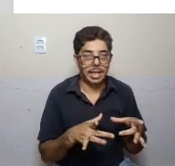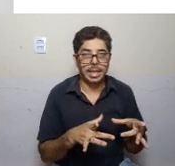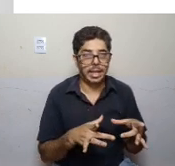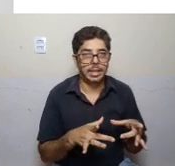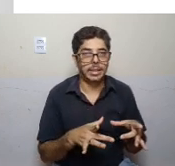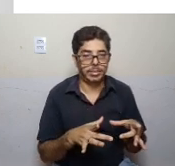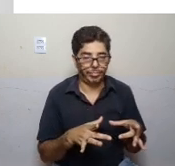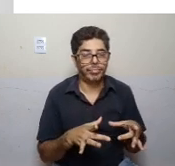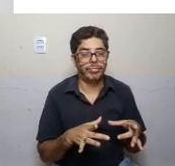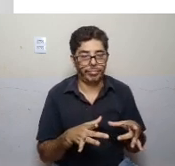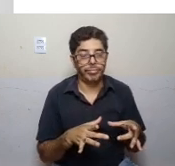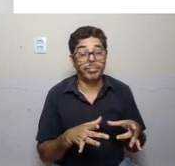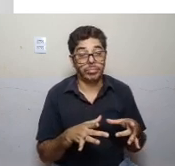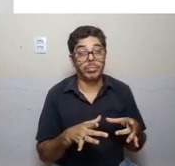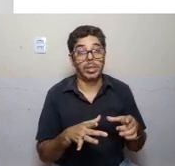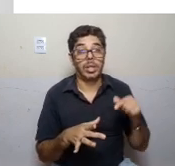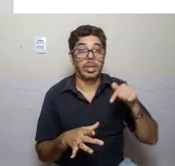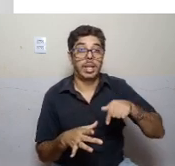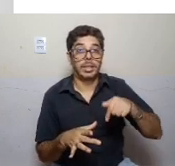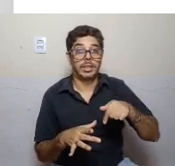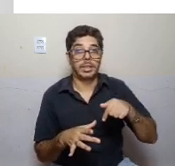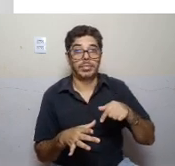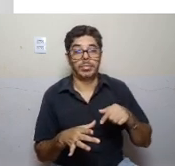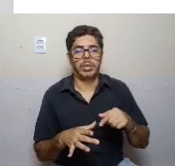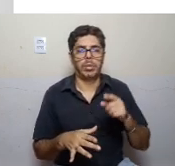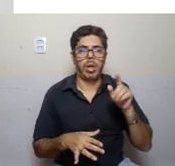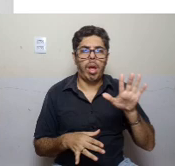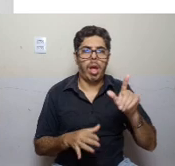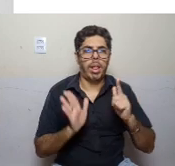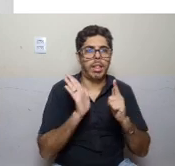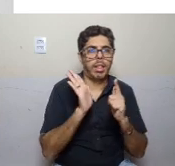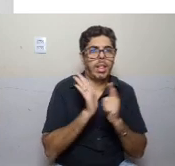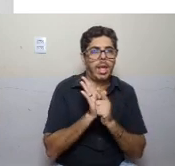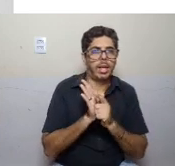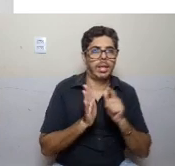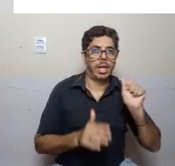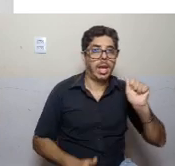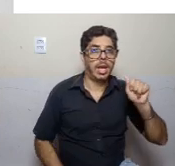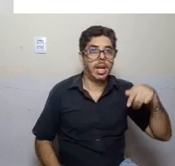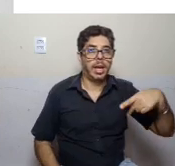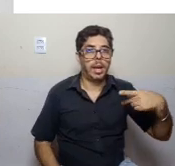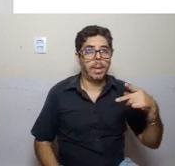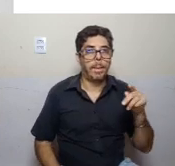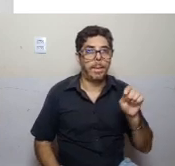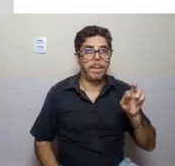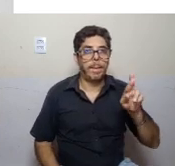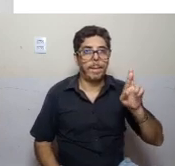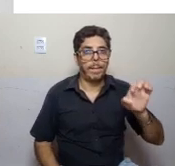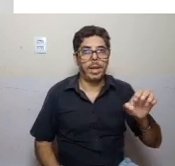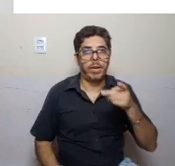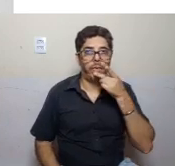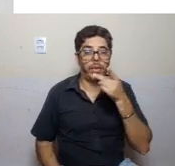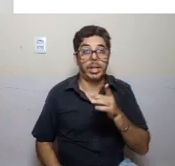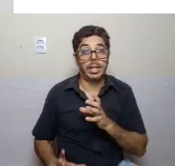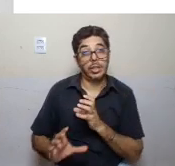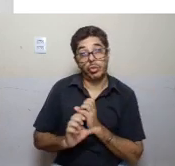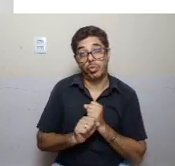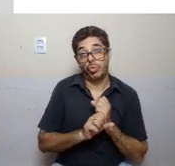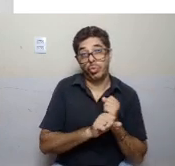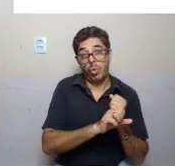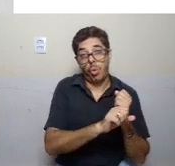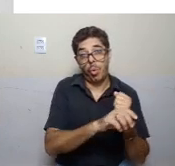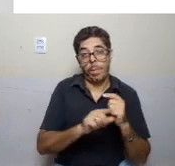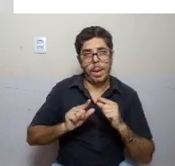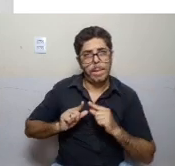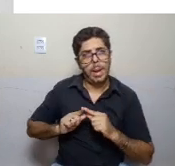que é cercada, que é envolvida por este caminho fechado. Ela nos diz que a soma de todos os produtos